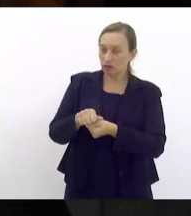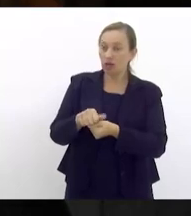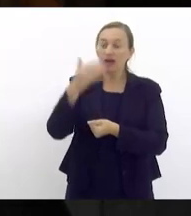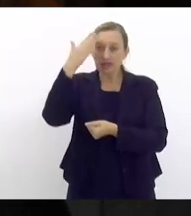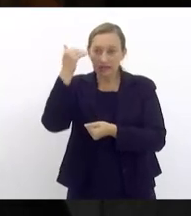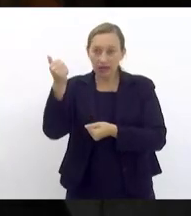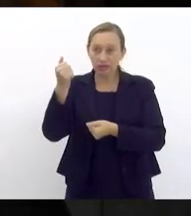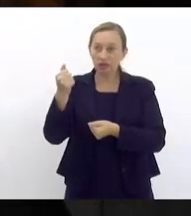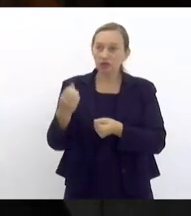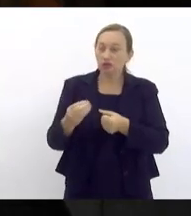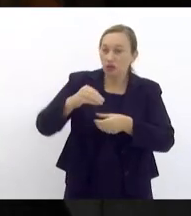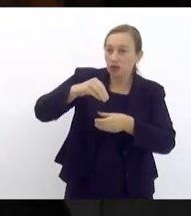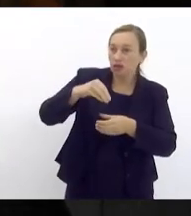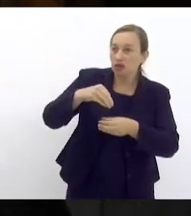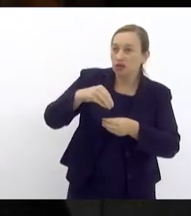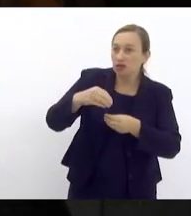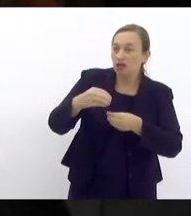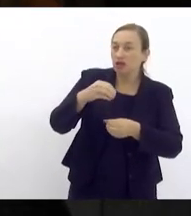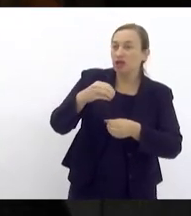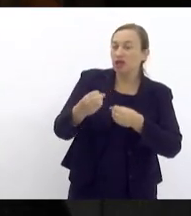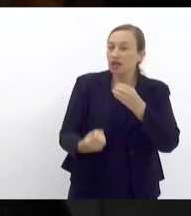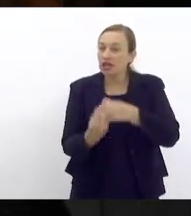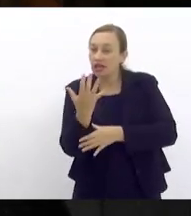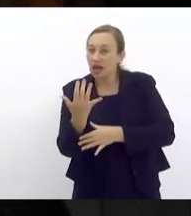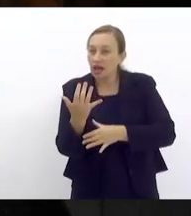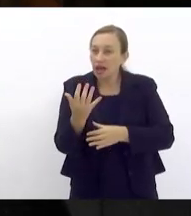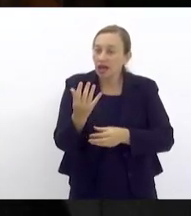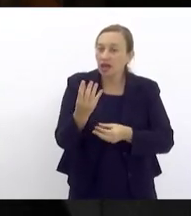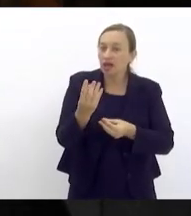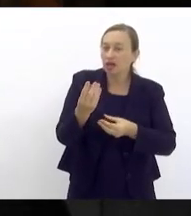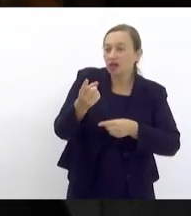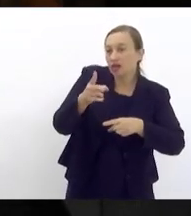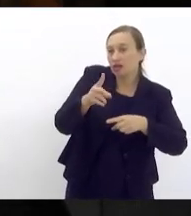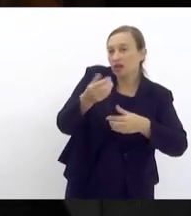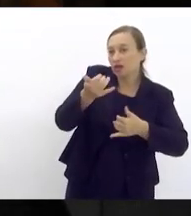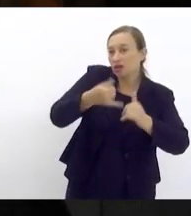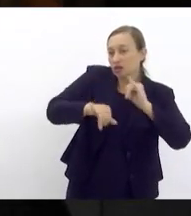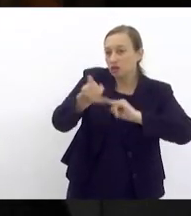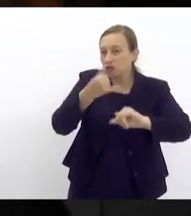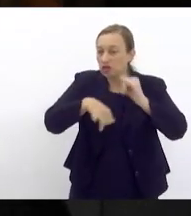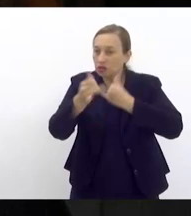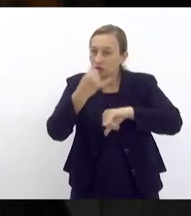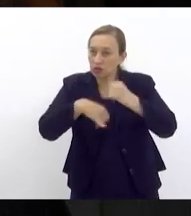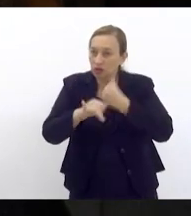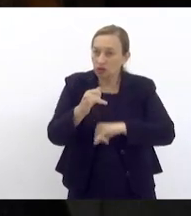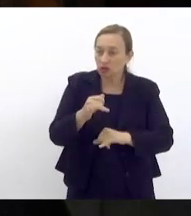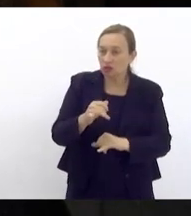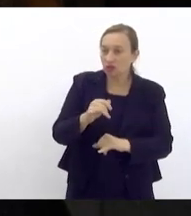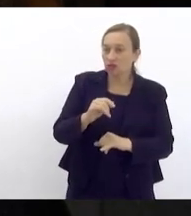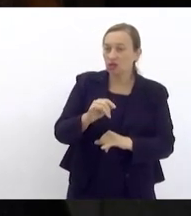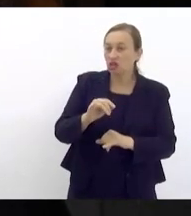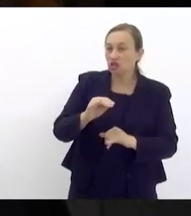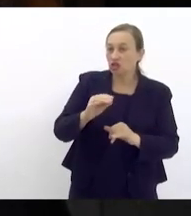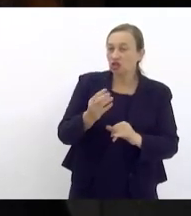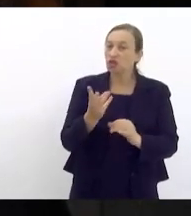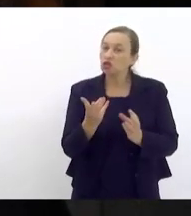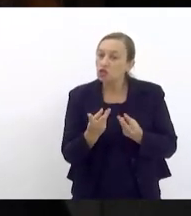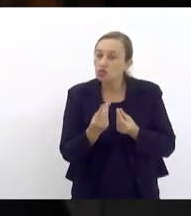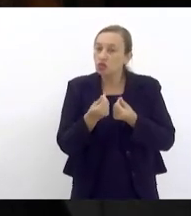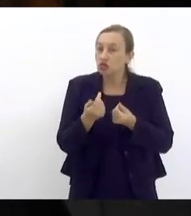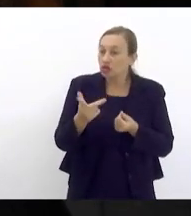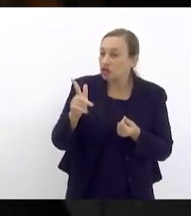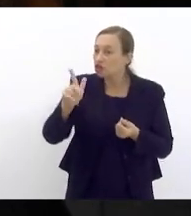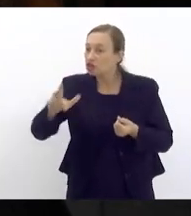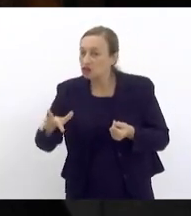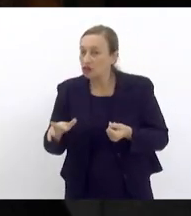essa substância então o que que acontece eles sendo proibidos lá acabam como não